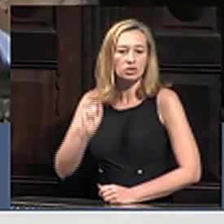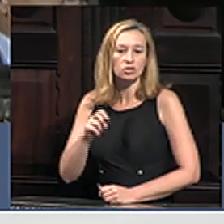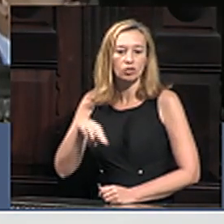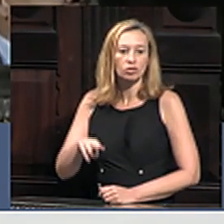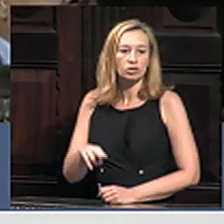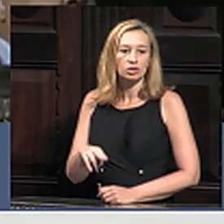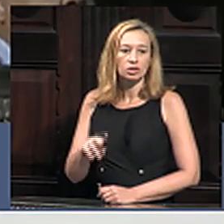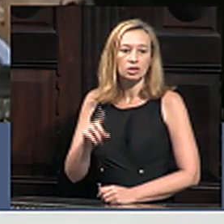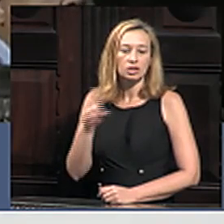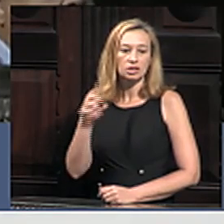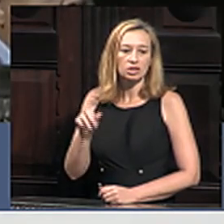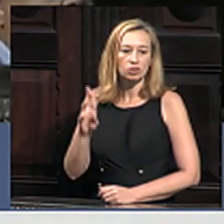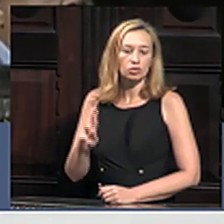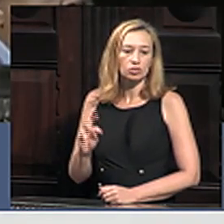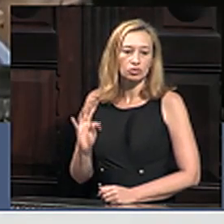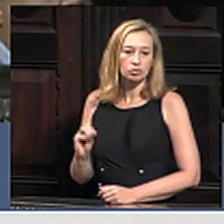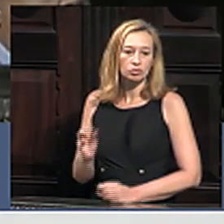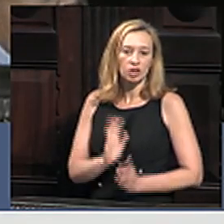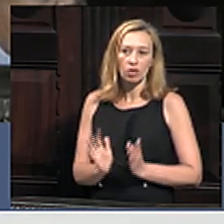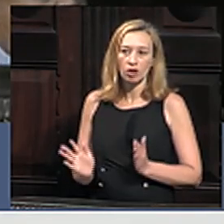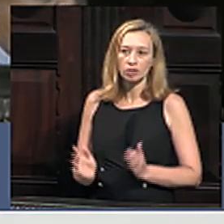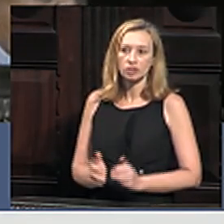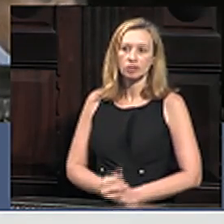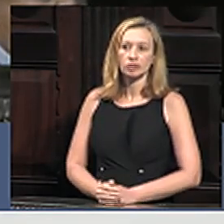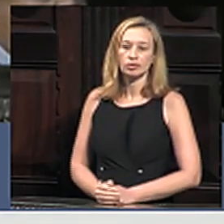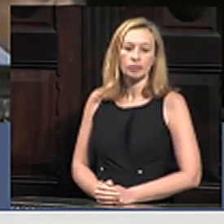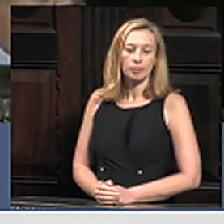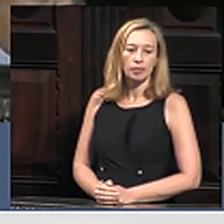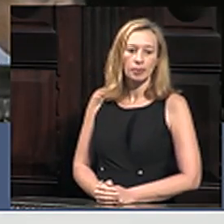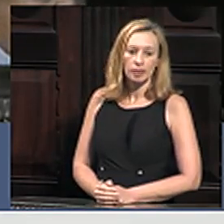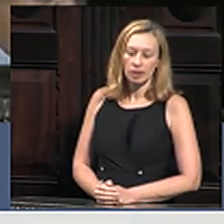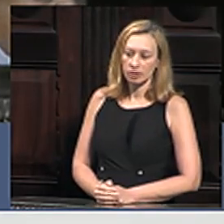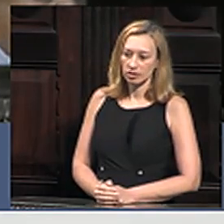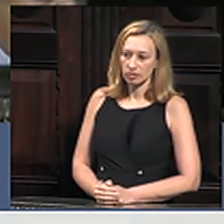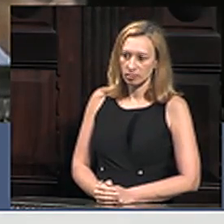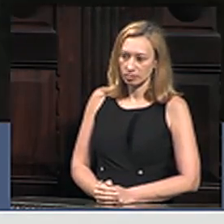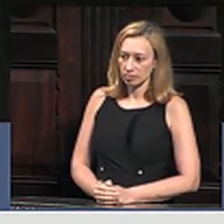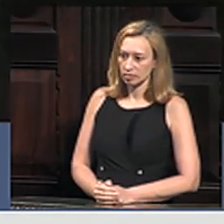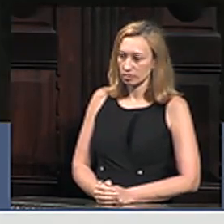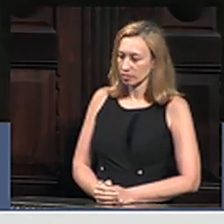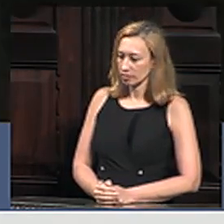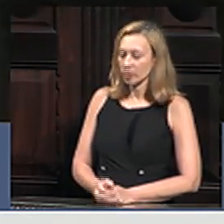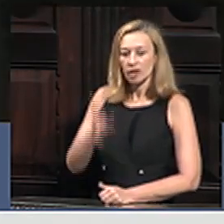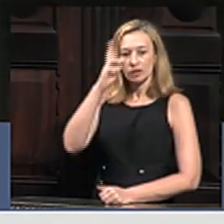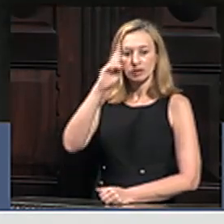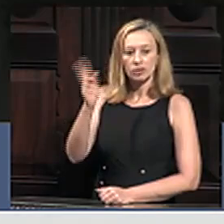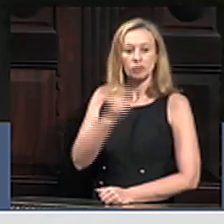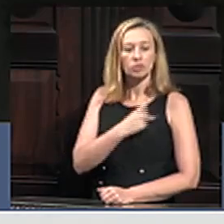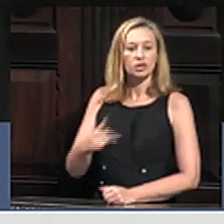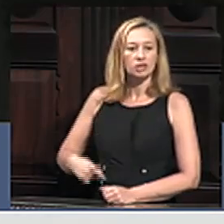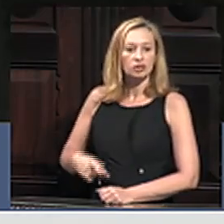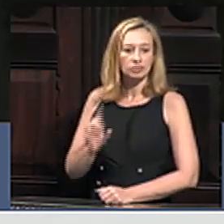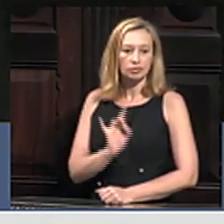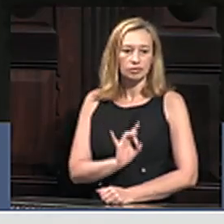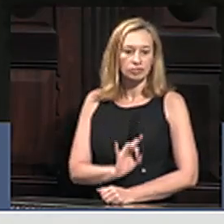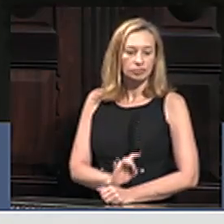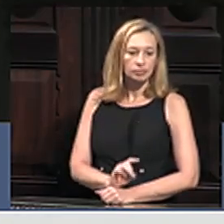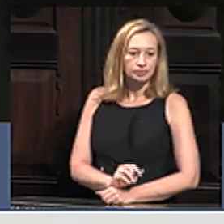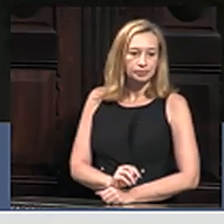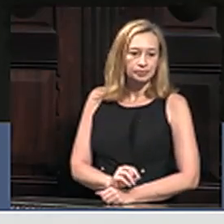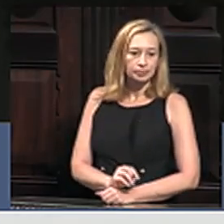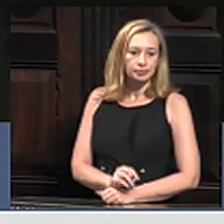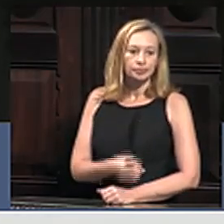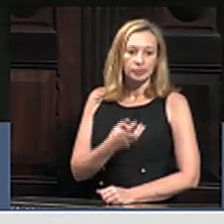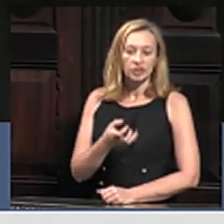Zito. Pela ordem. Pela ordem, deputada enfermeira Regiane. Senhor presidente, queria